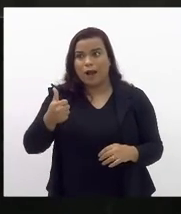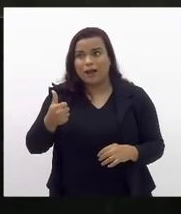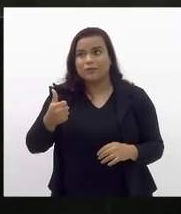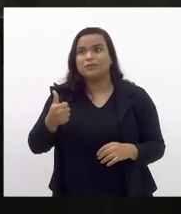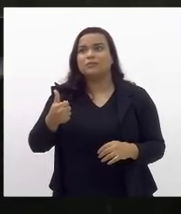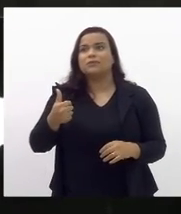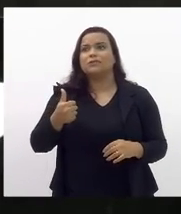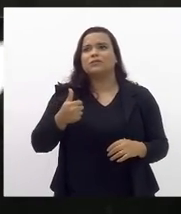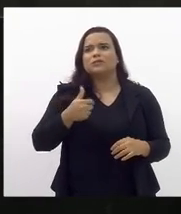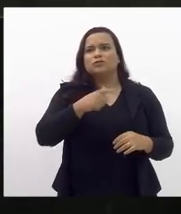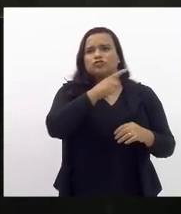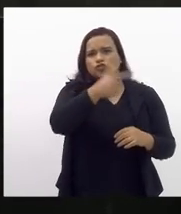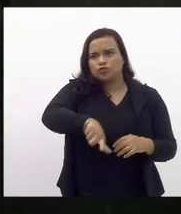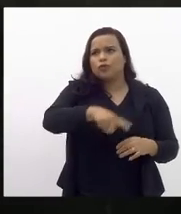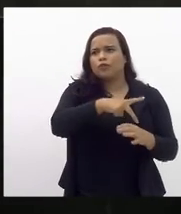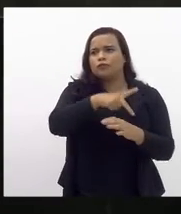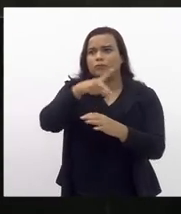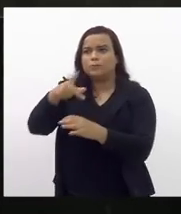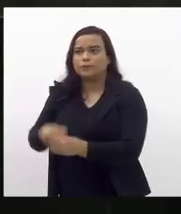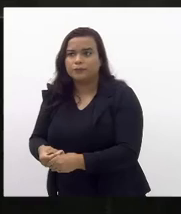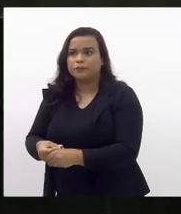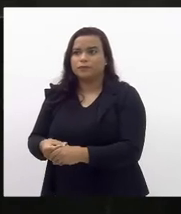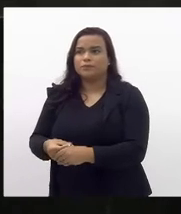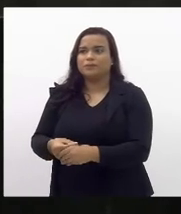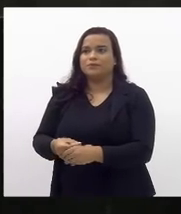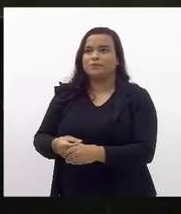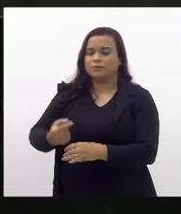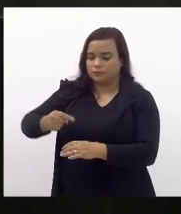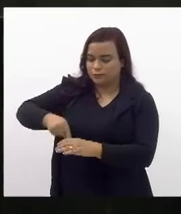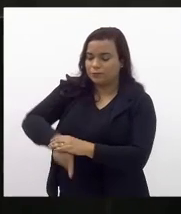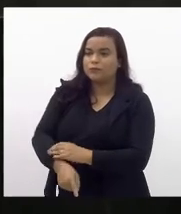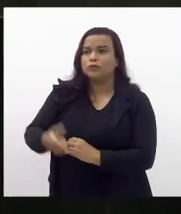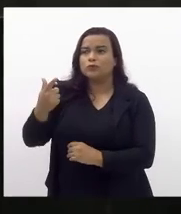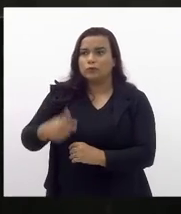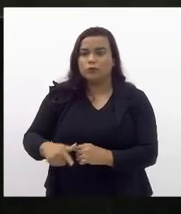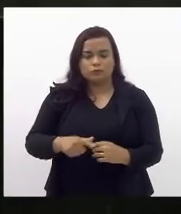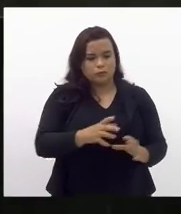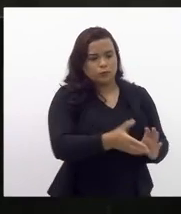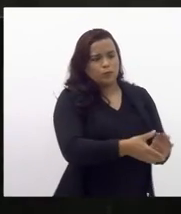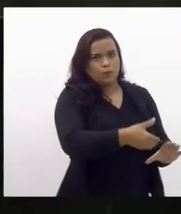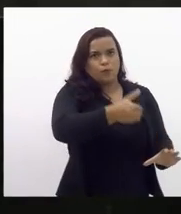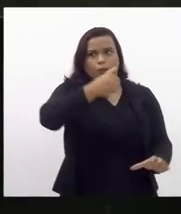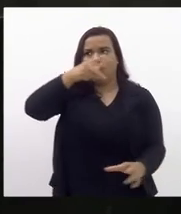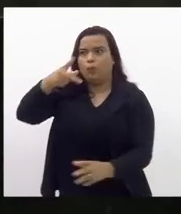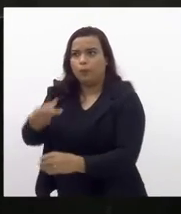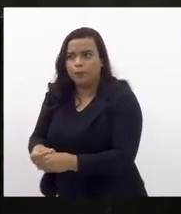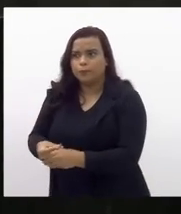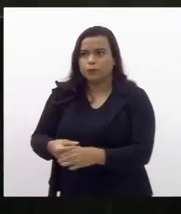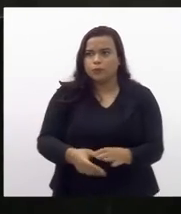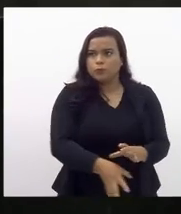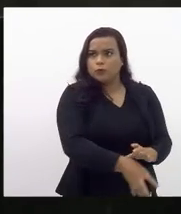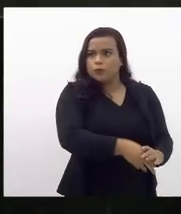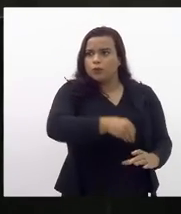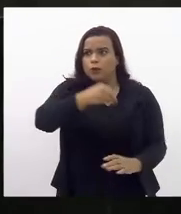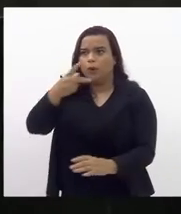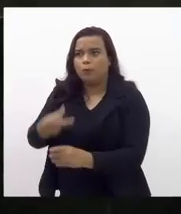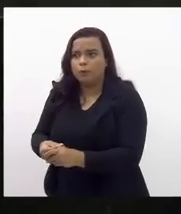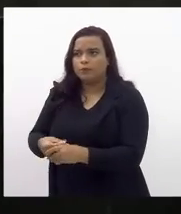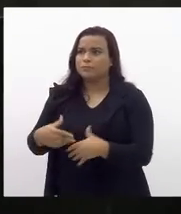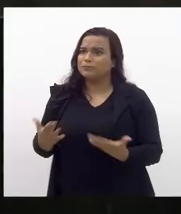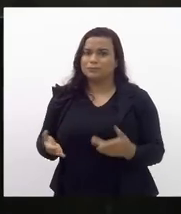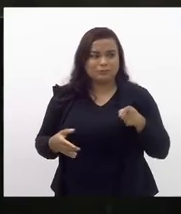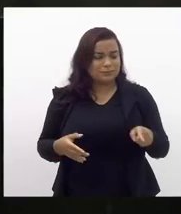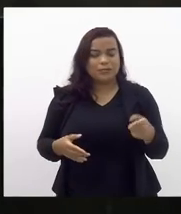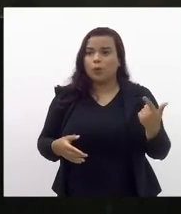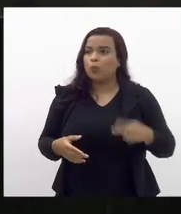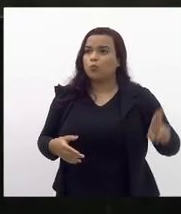é reinjetado nos campos e nos poços, o que quer dizer que esse gás não é usado como matriz, como vetor,